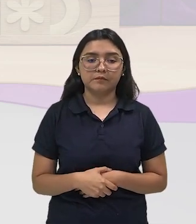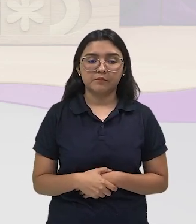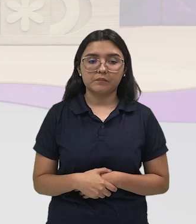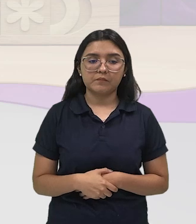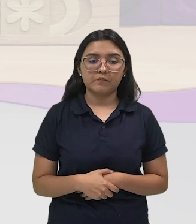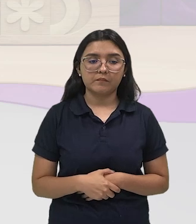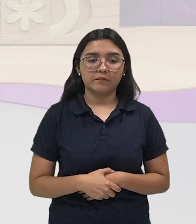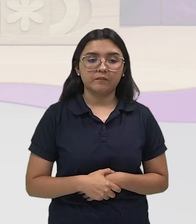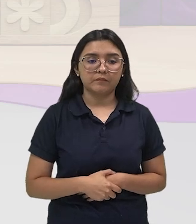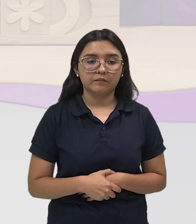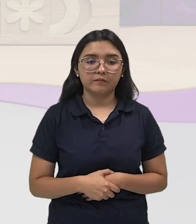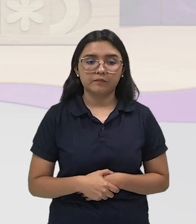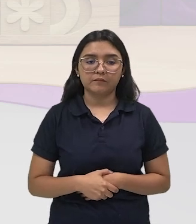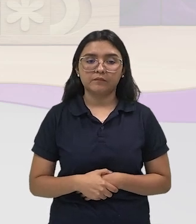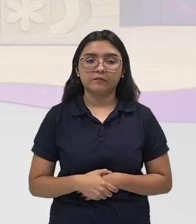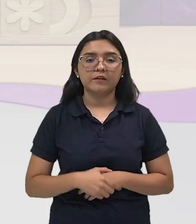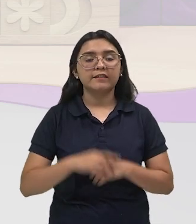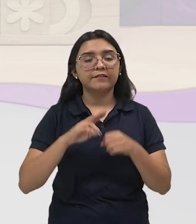da